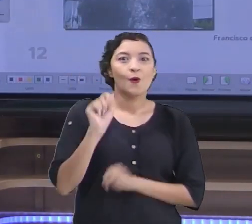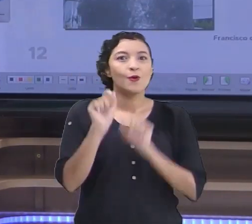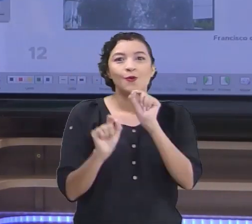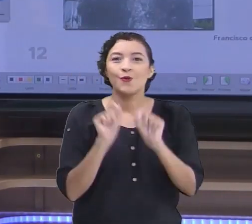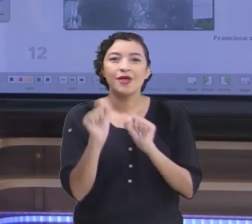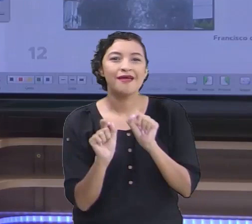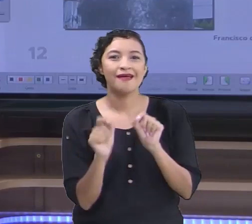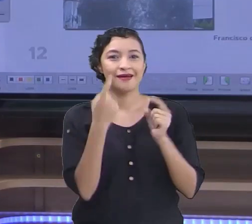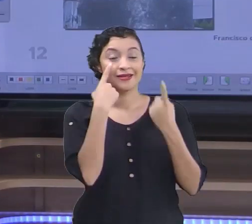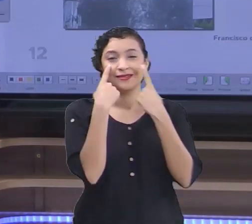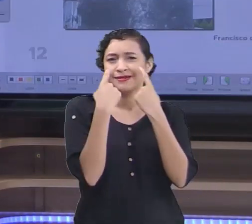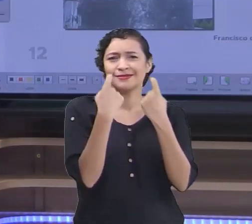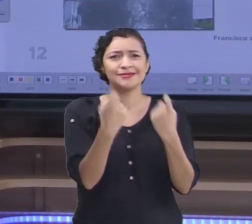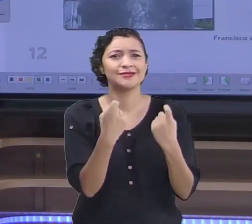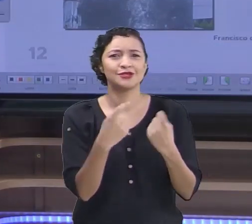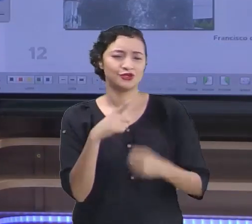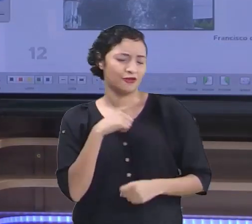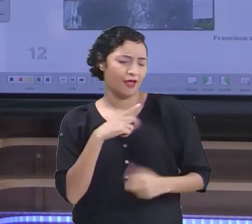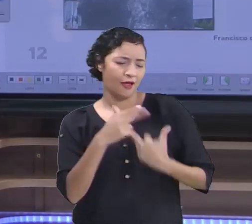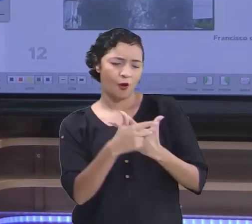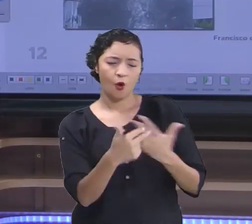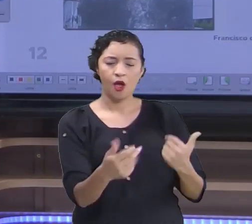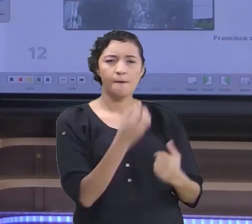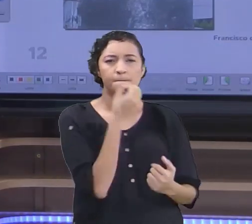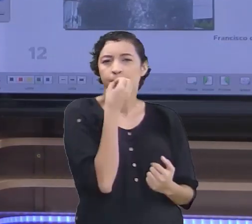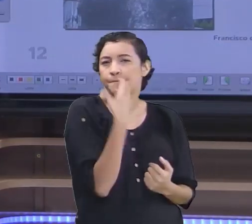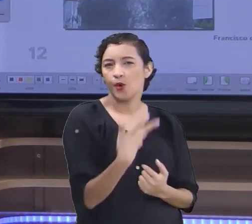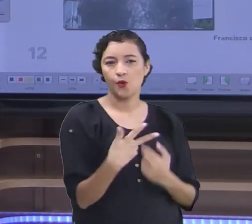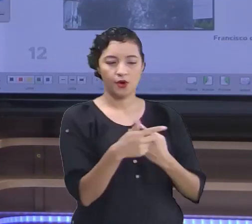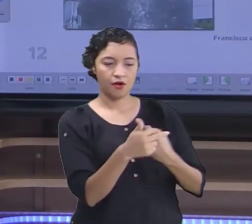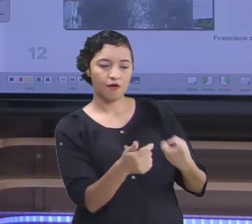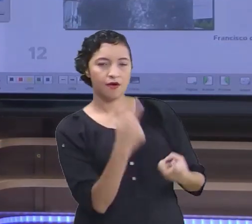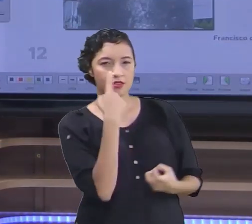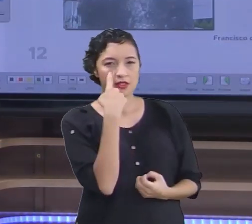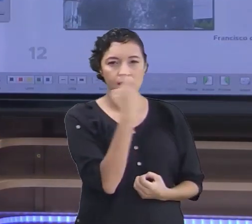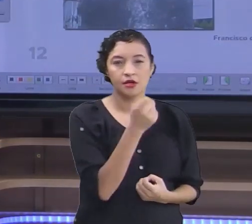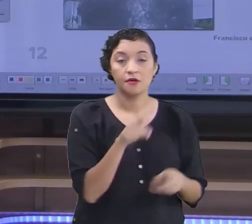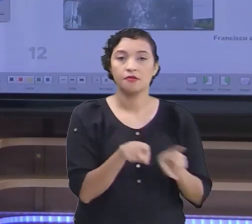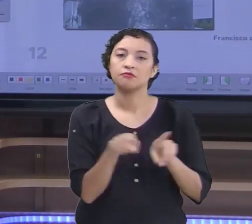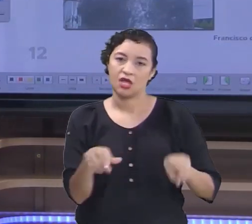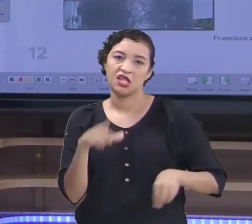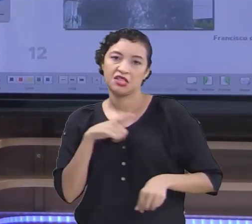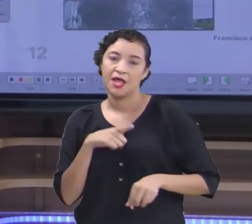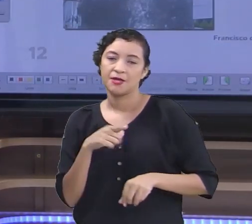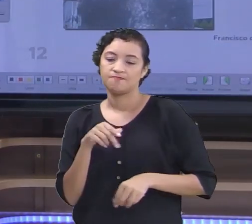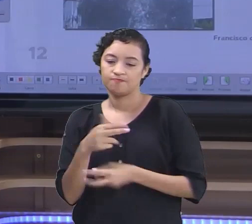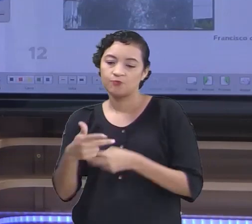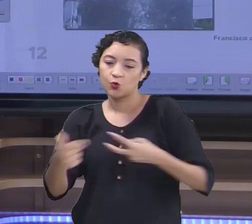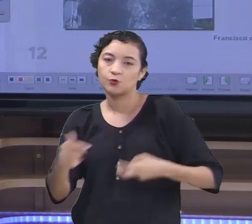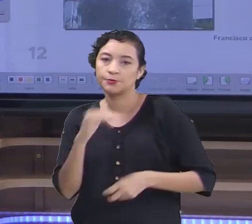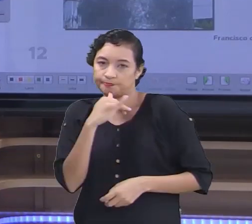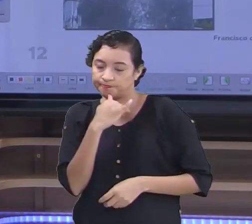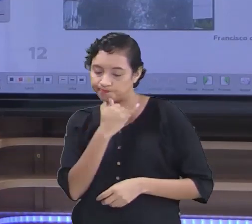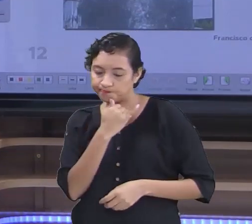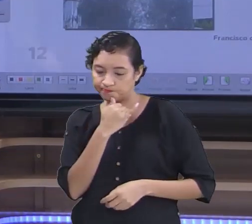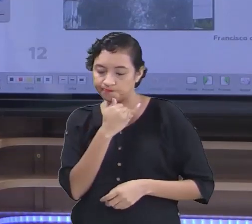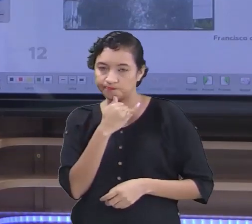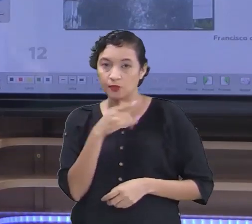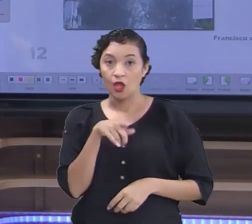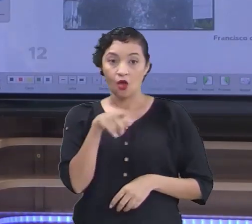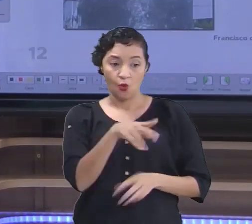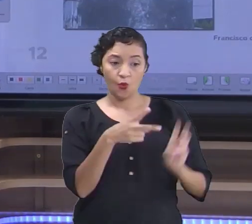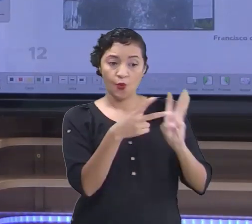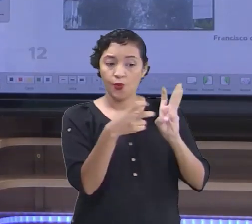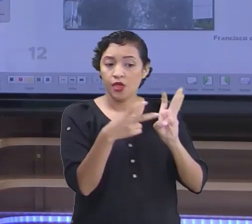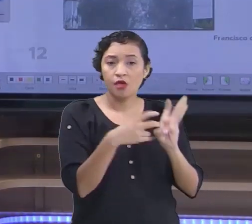coisas boas, lindas e maravilhosas, mas também com alguns pontos tristes. E aí os índios, eles que amavam a terra, amavam o